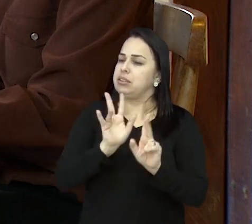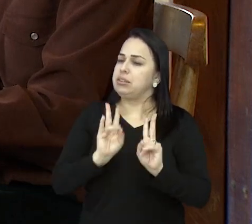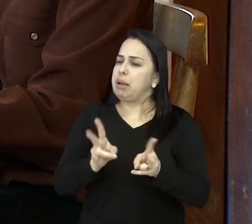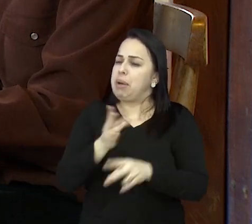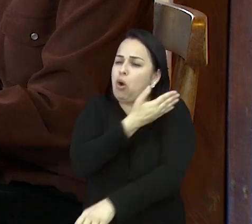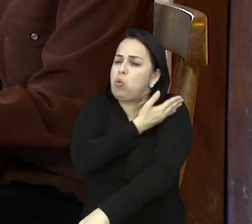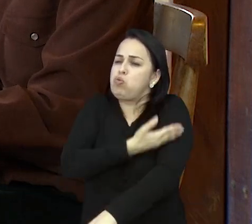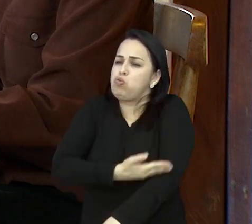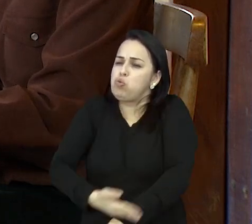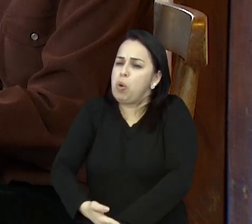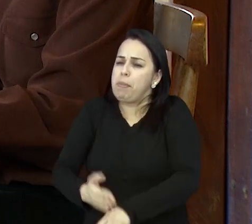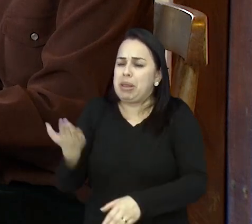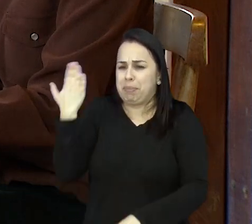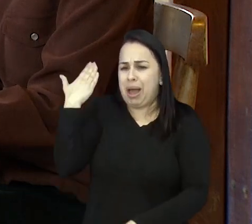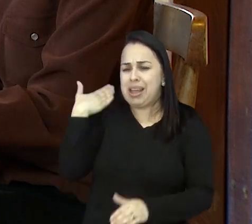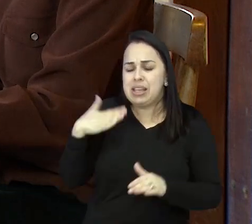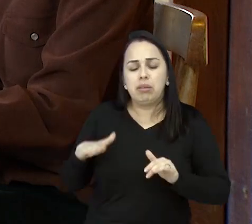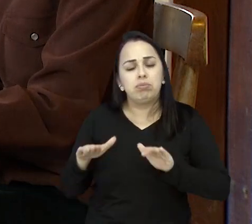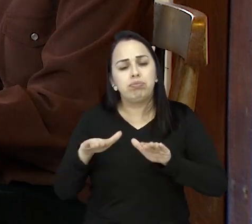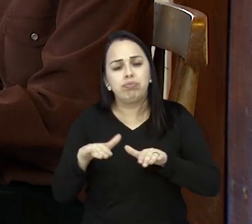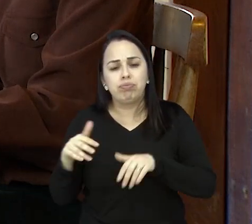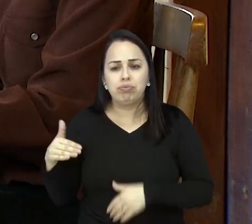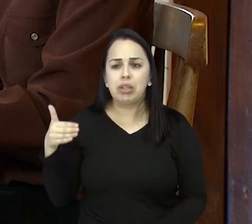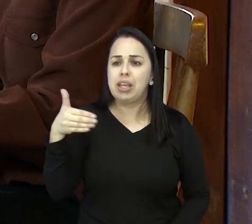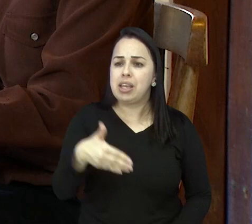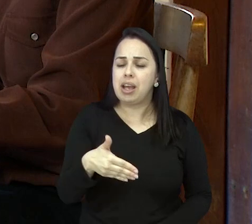infância. E aí,